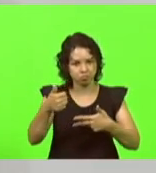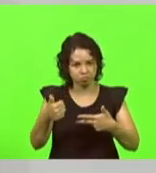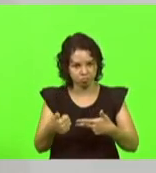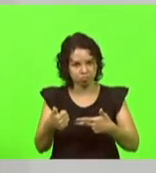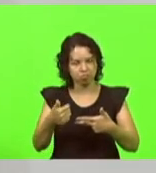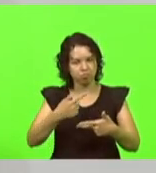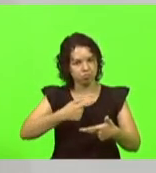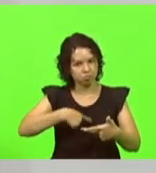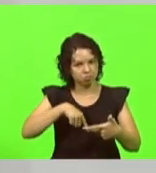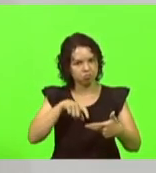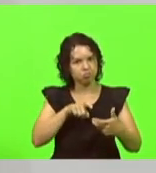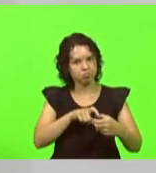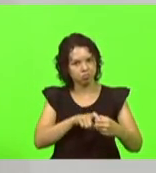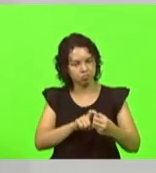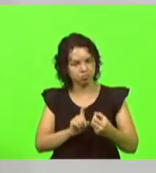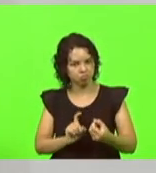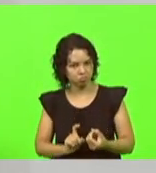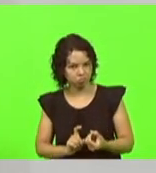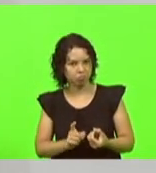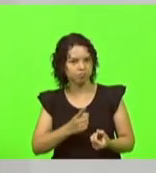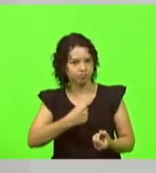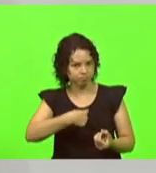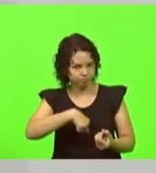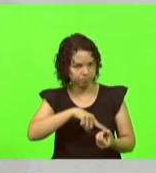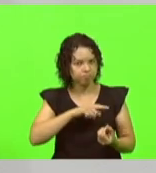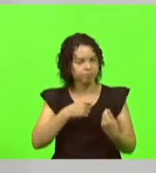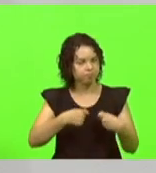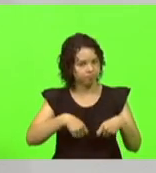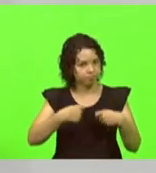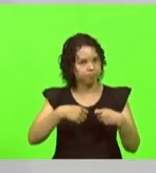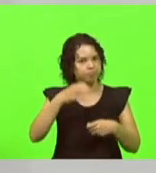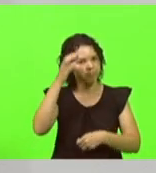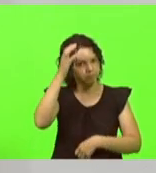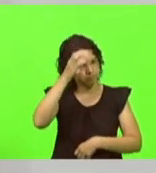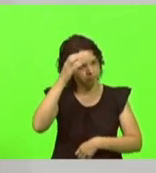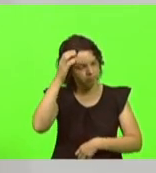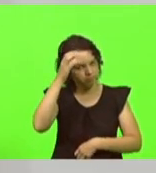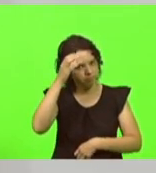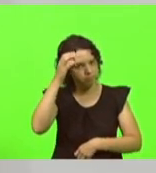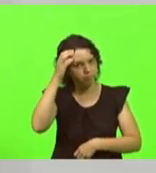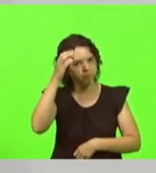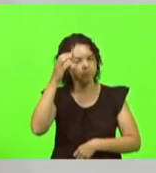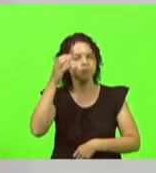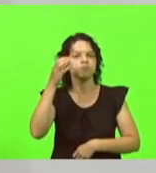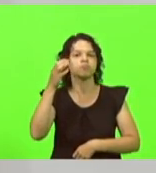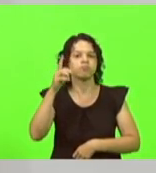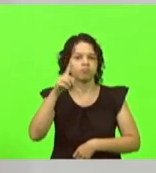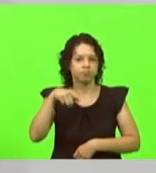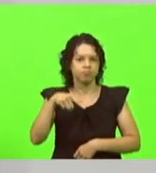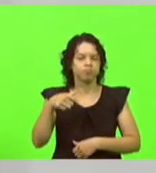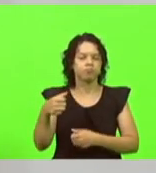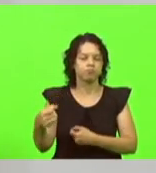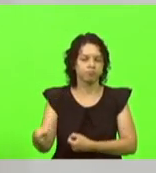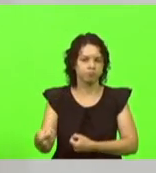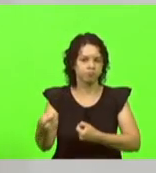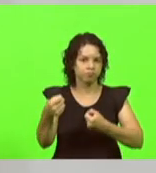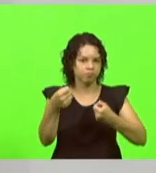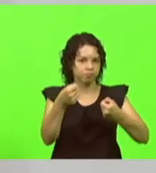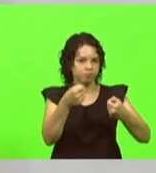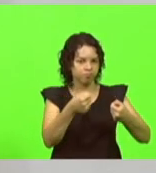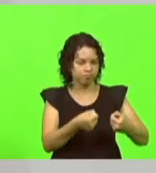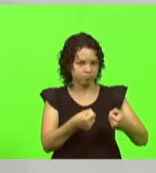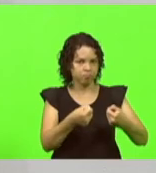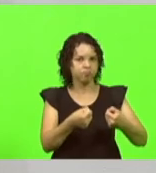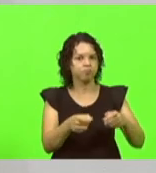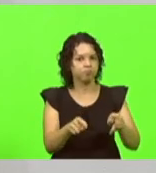independente, mas temos que ter a consciência de sermos um poder que seja